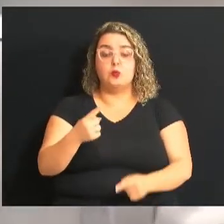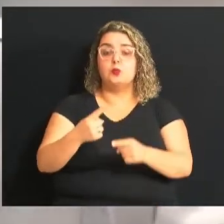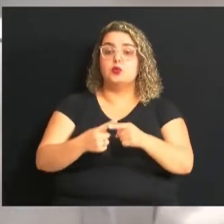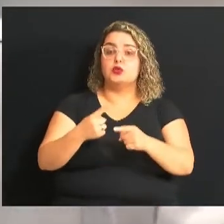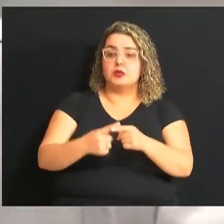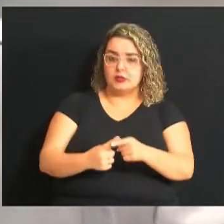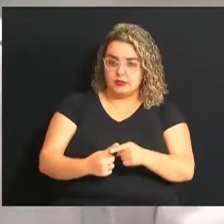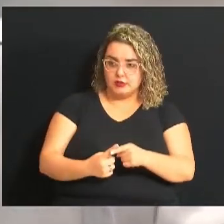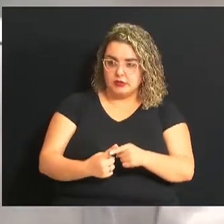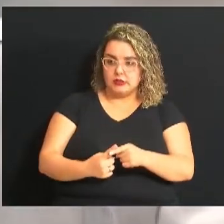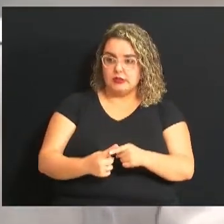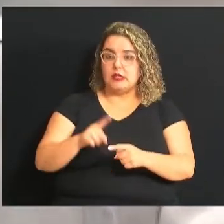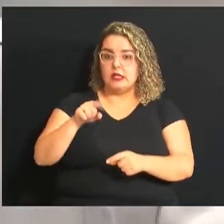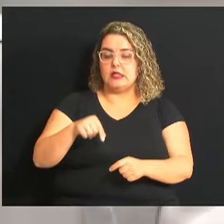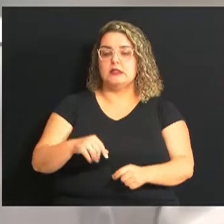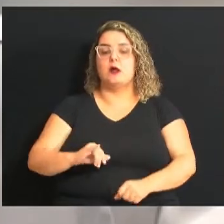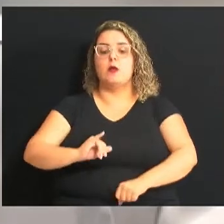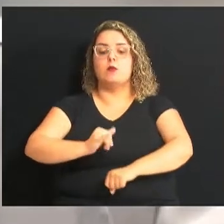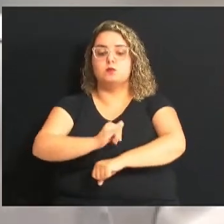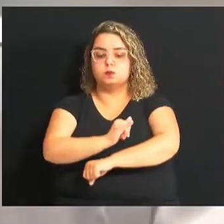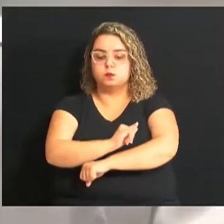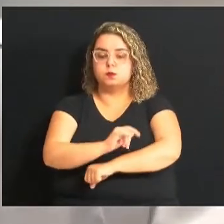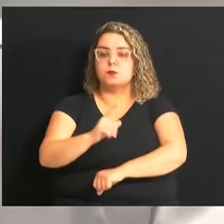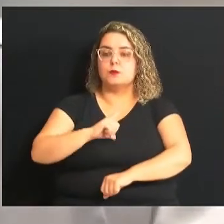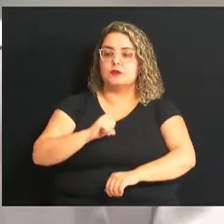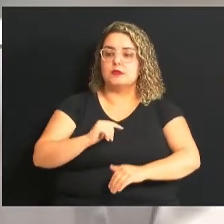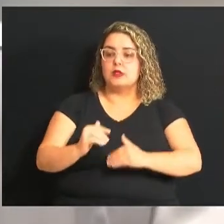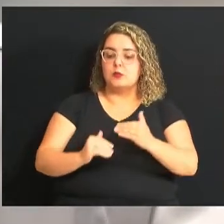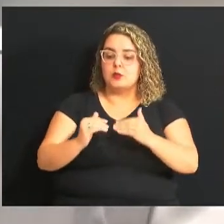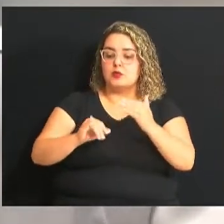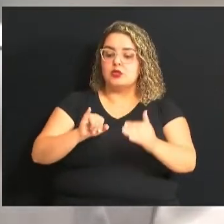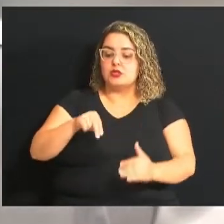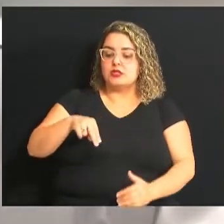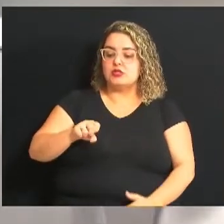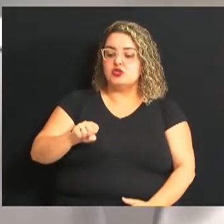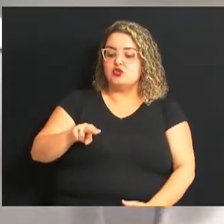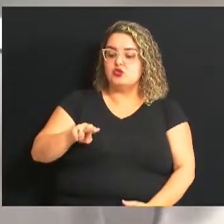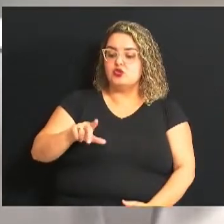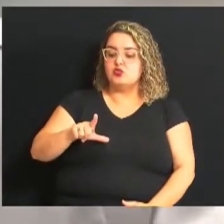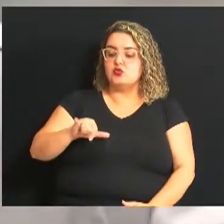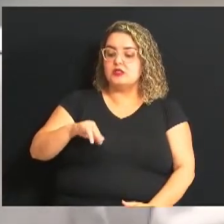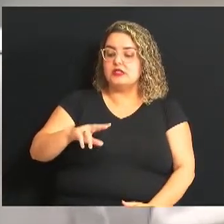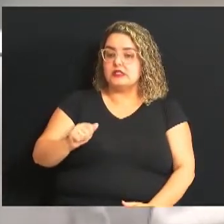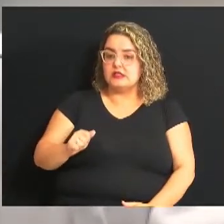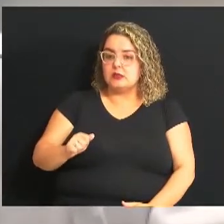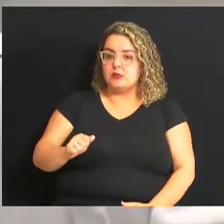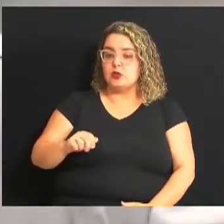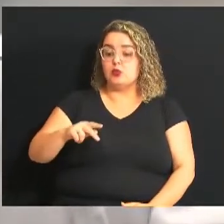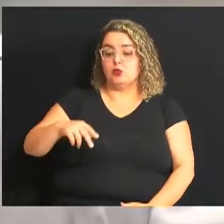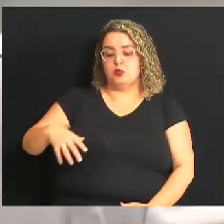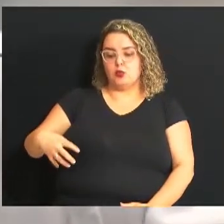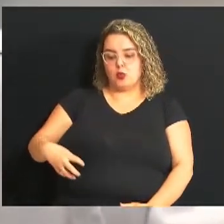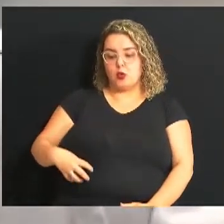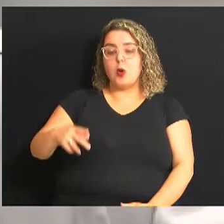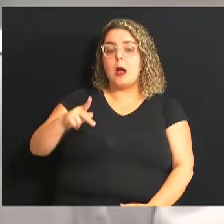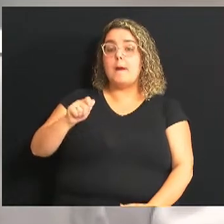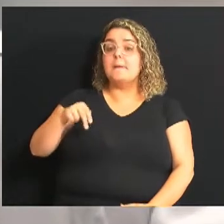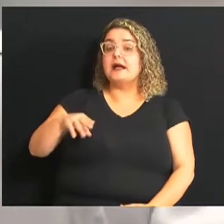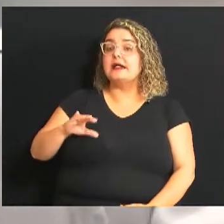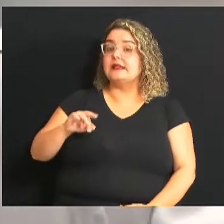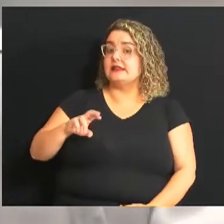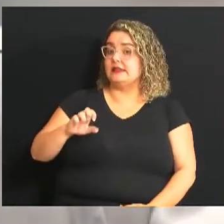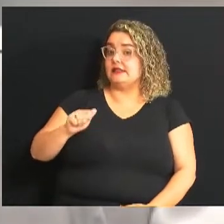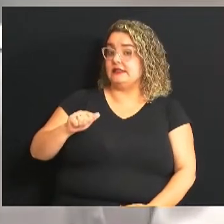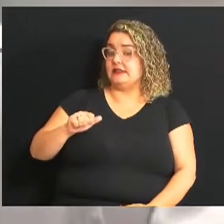Essa obesidade exige uma produção de insulina pelo pâncreas muito maior. O pâncreas tem que